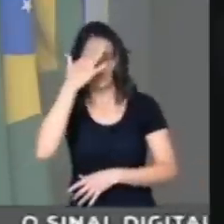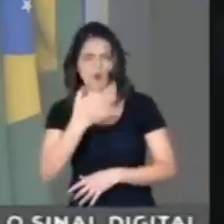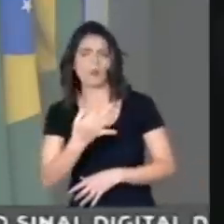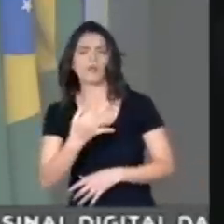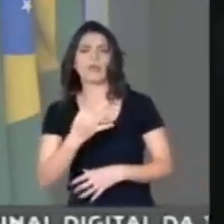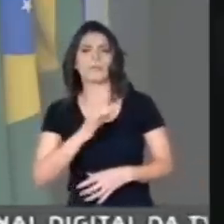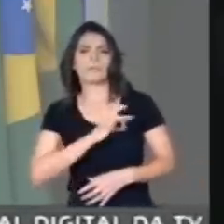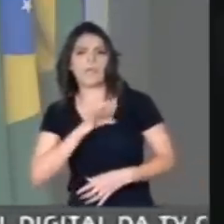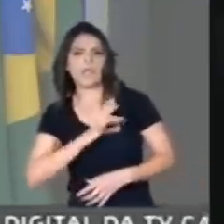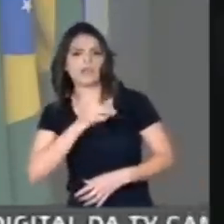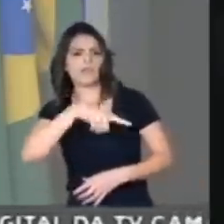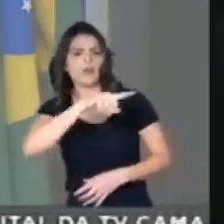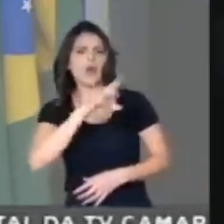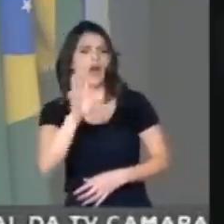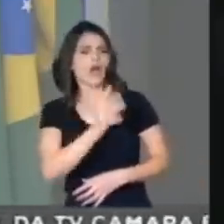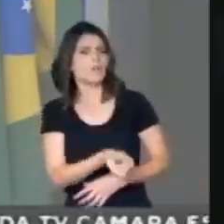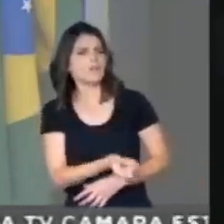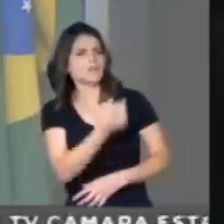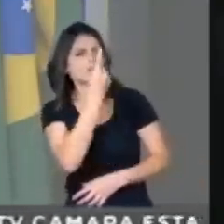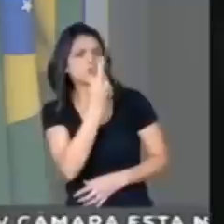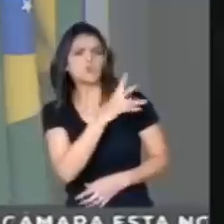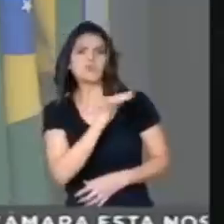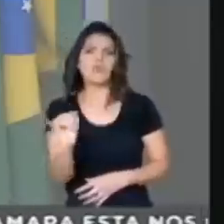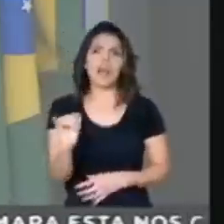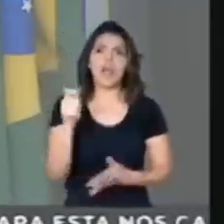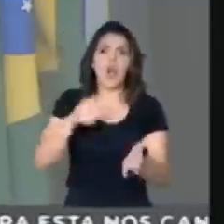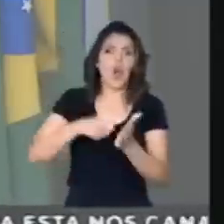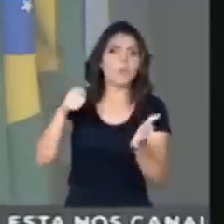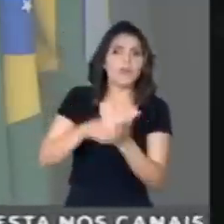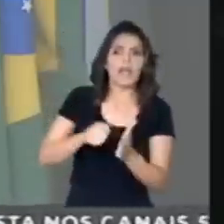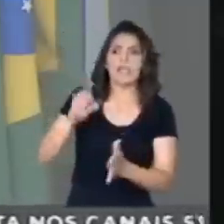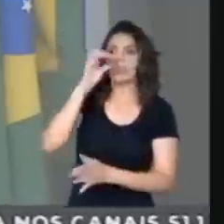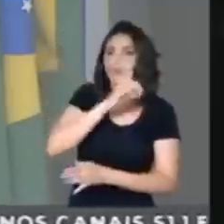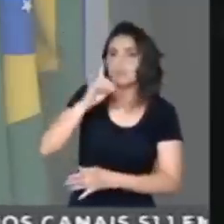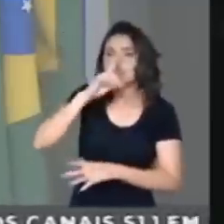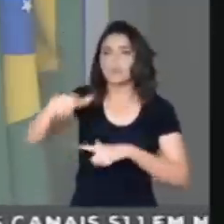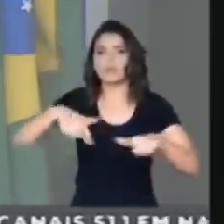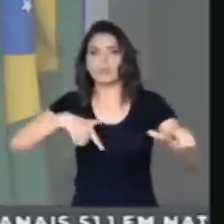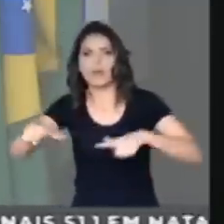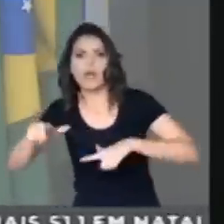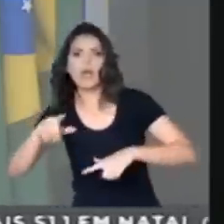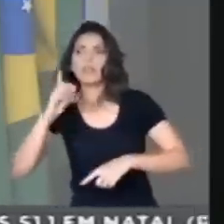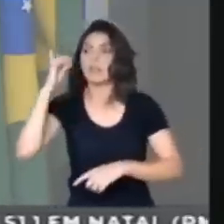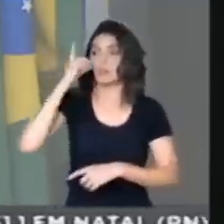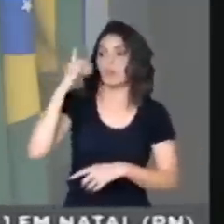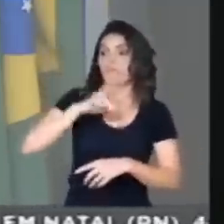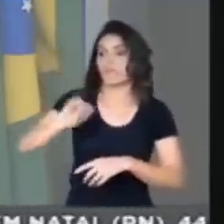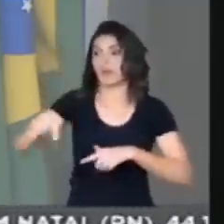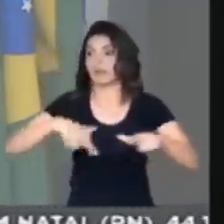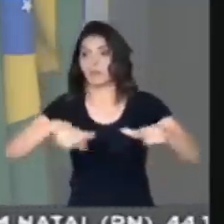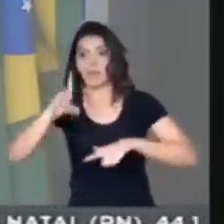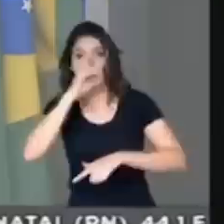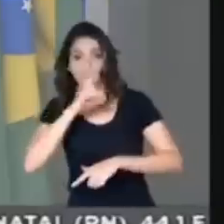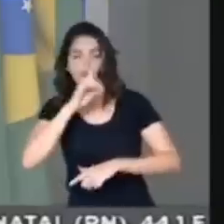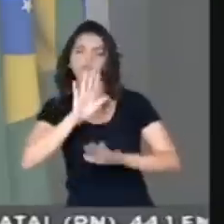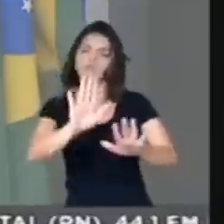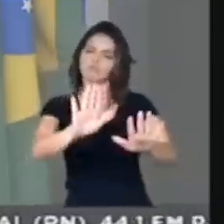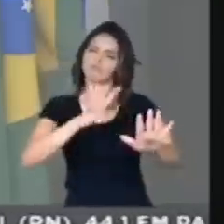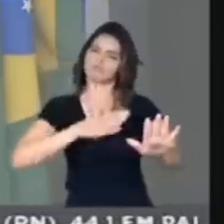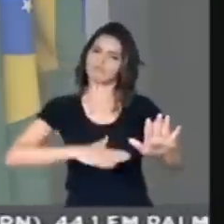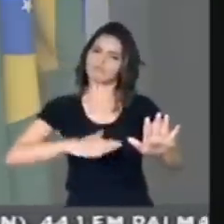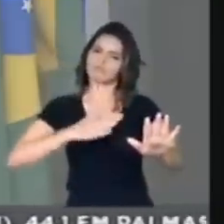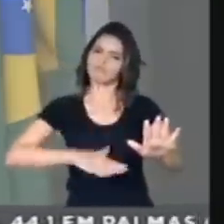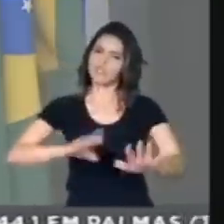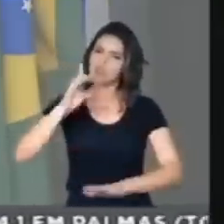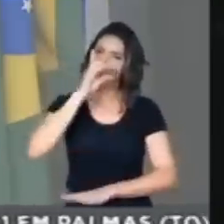daqueles que falaram: não, mas que absurdo, agora nós deputados vamos ter que trabalhar aos domingos, o cidadão vai ter que trabalhar aos domingos. Calma, deputado, o senhor não vai ter que trabalhar